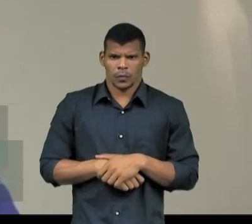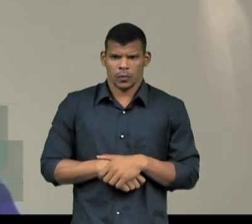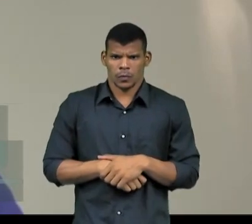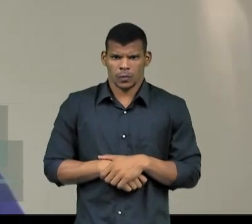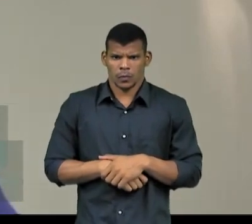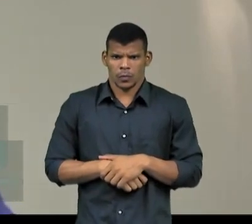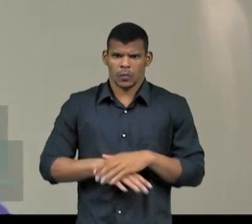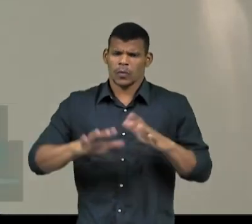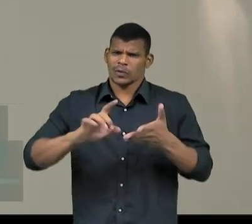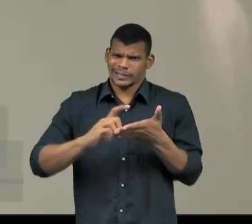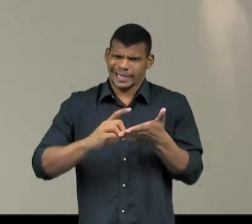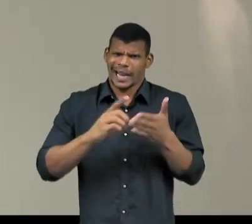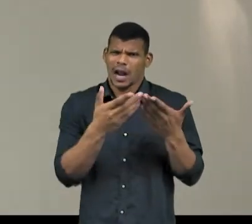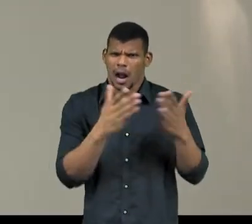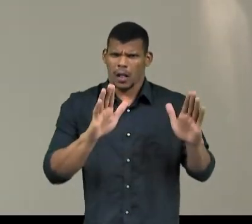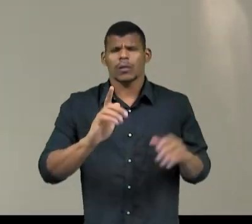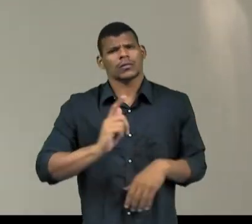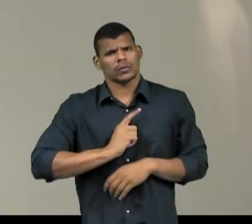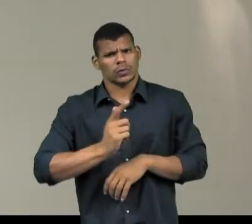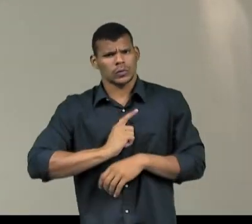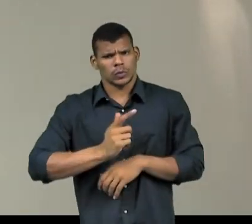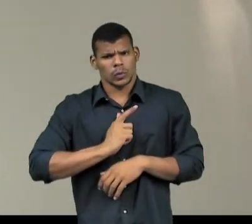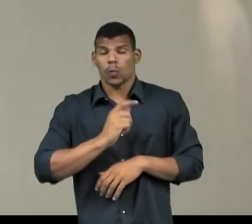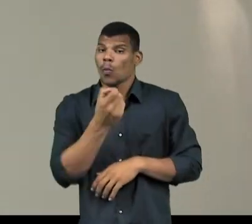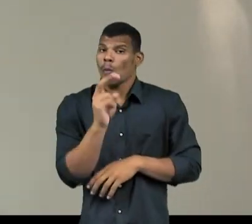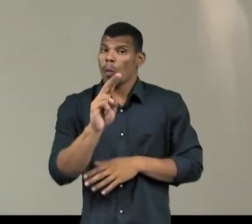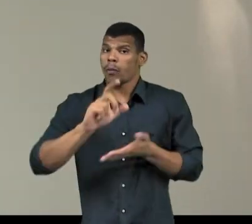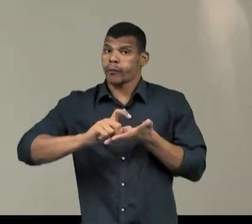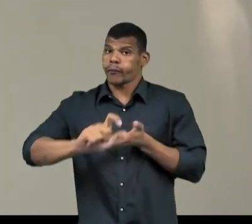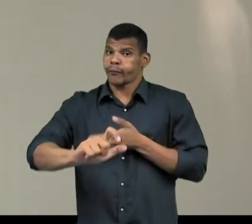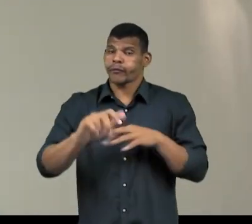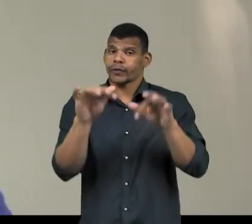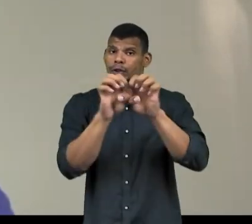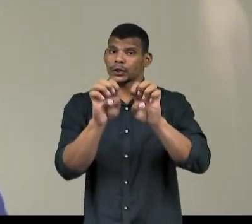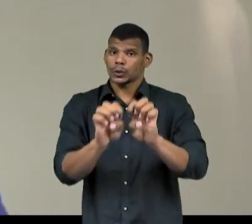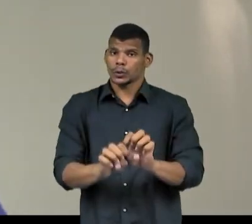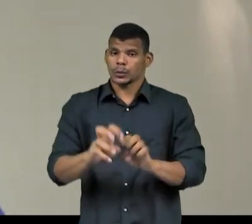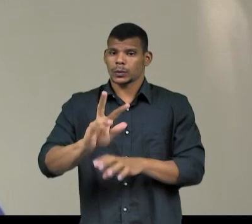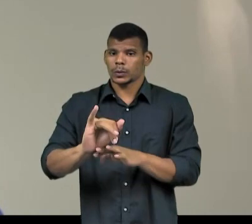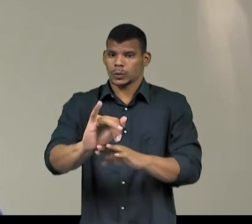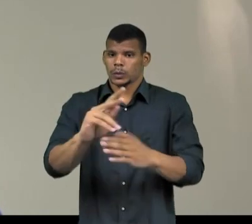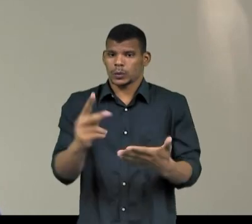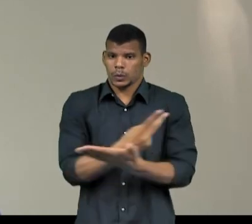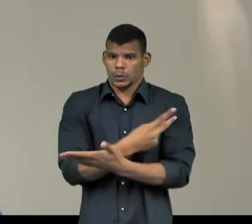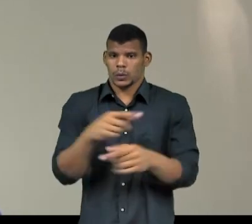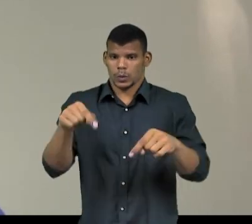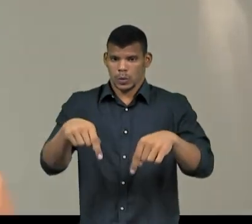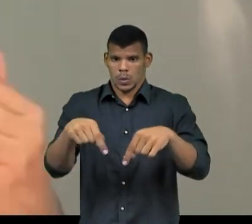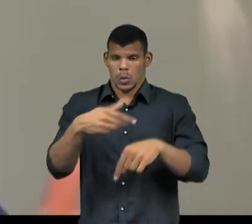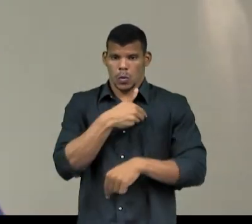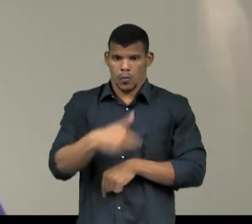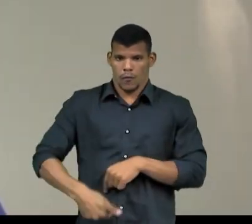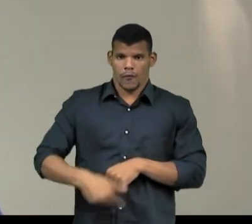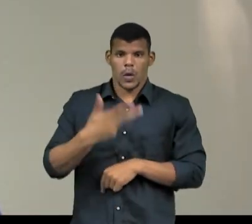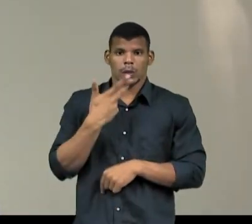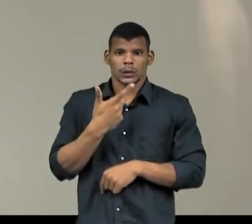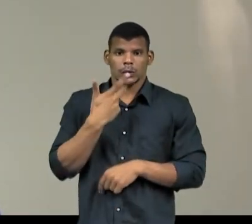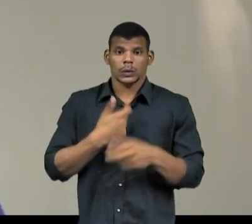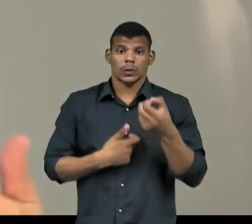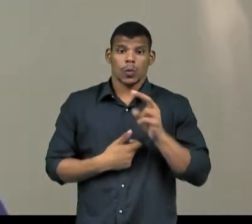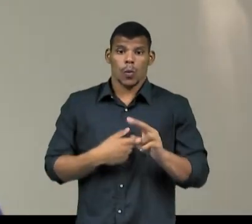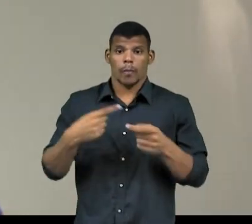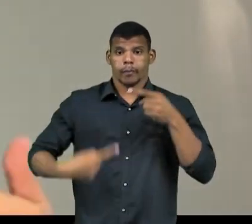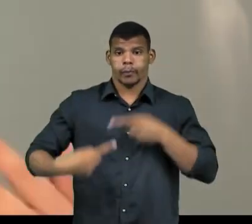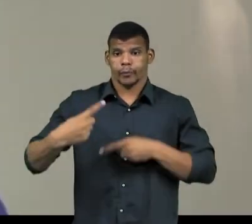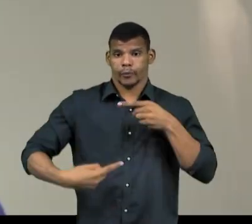decretos sanitários, seja pelo investimento em infraestrutura realizada pelo governo do Ceará, ou pelas políticas públicas